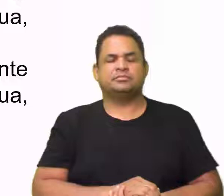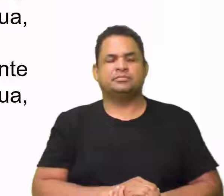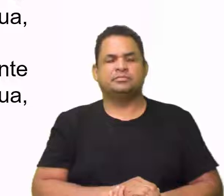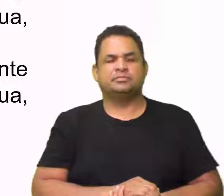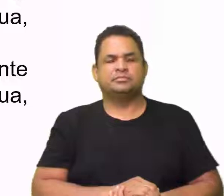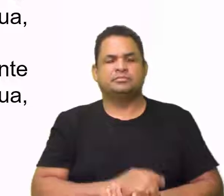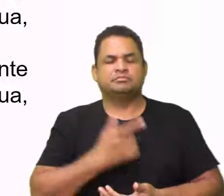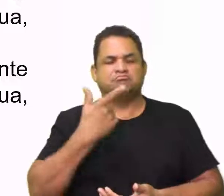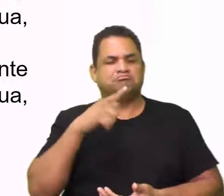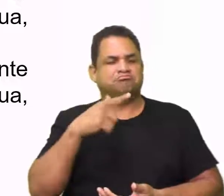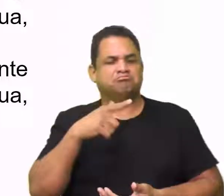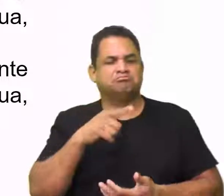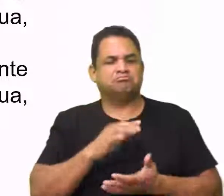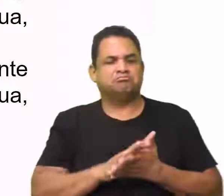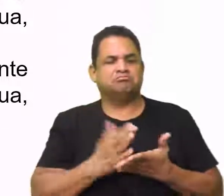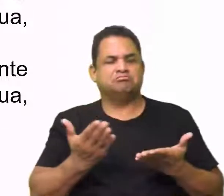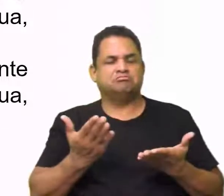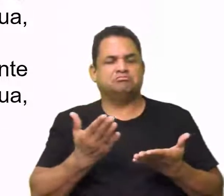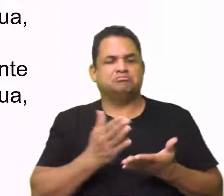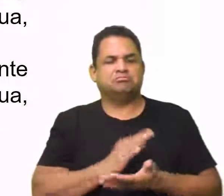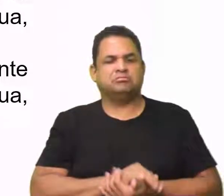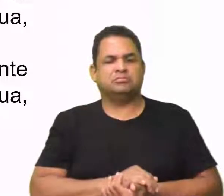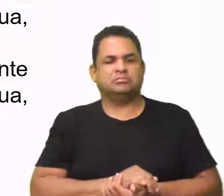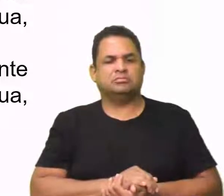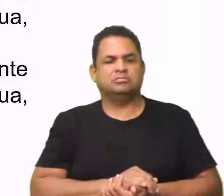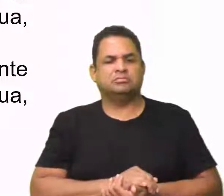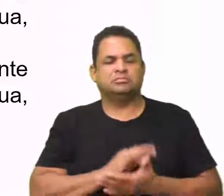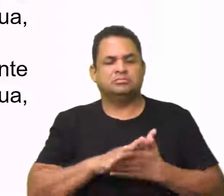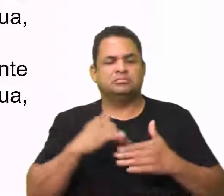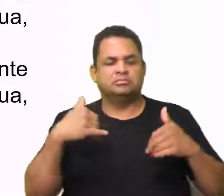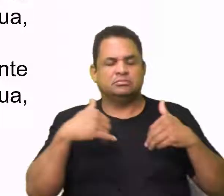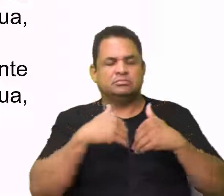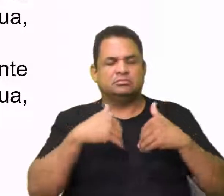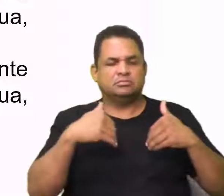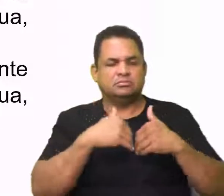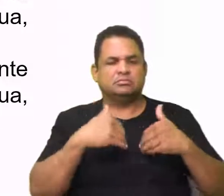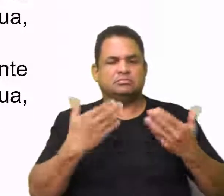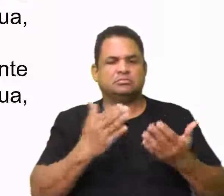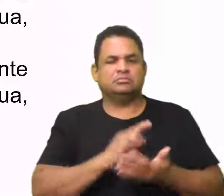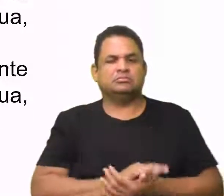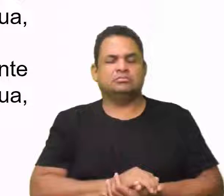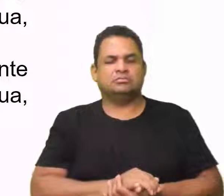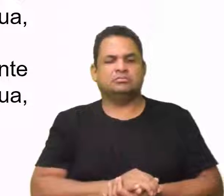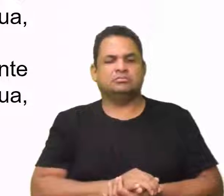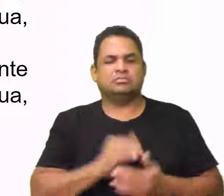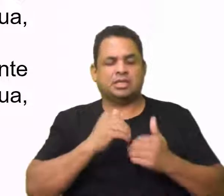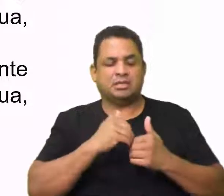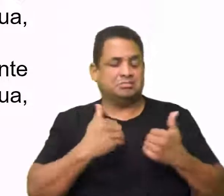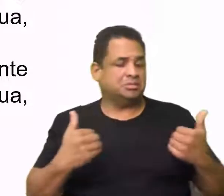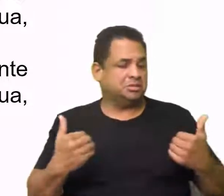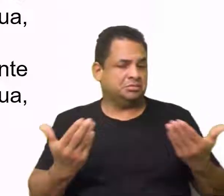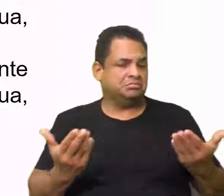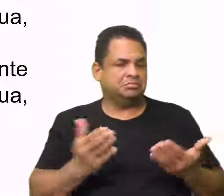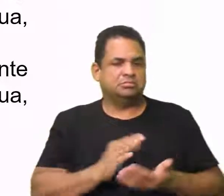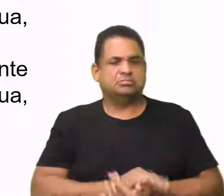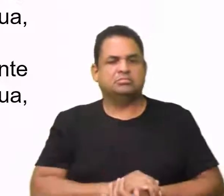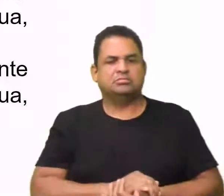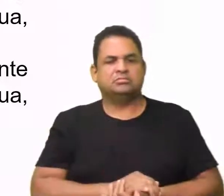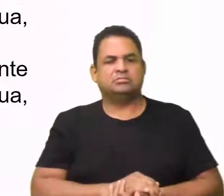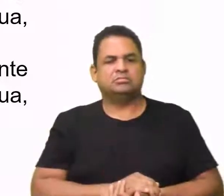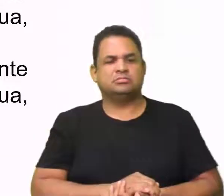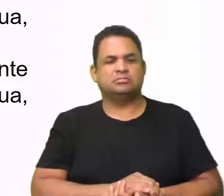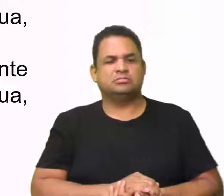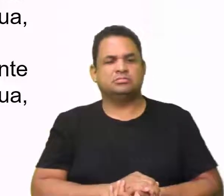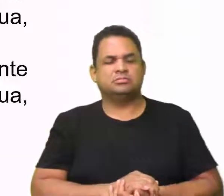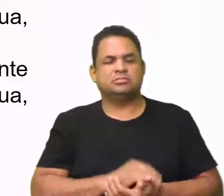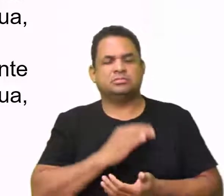tem como... E está dizendo que está sendo, no caso, né, atraído... mesmo da água, com né? a mesma, ia repelir. As cargas elétricas